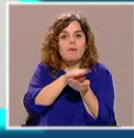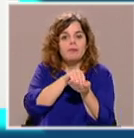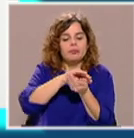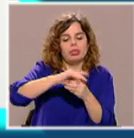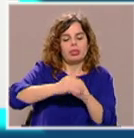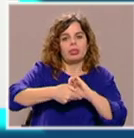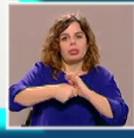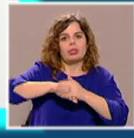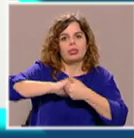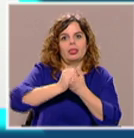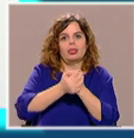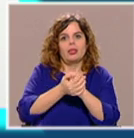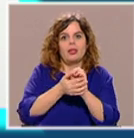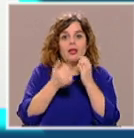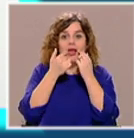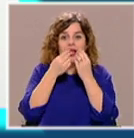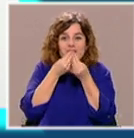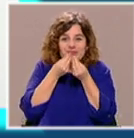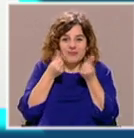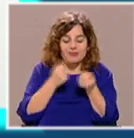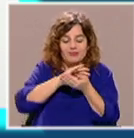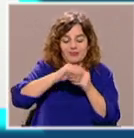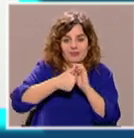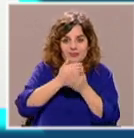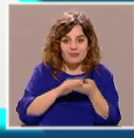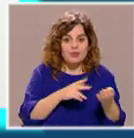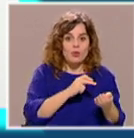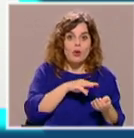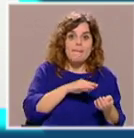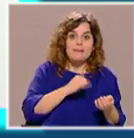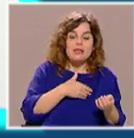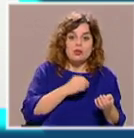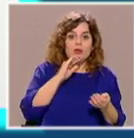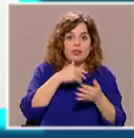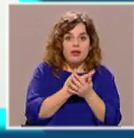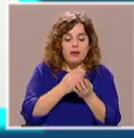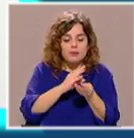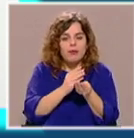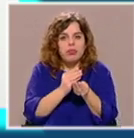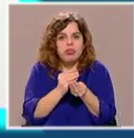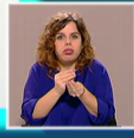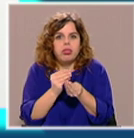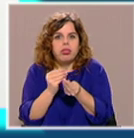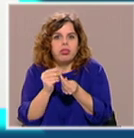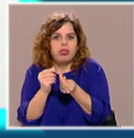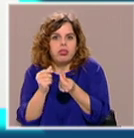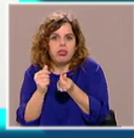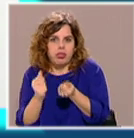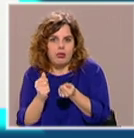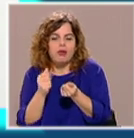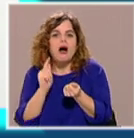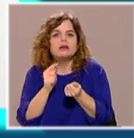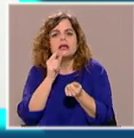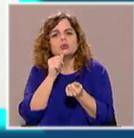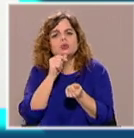A saliva ajuda a decompor quimicamente alguns glícidos, como o amido presente no pão, nos seus componentes mais simples, os